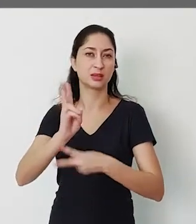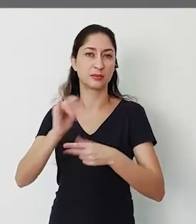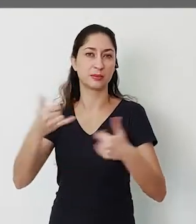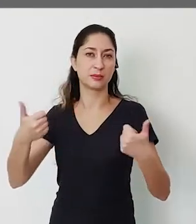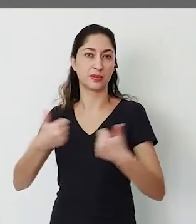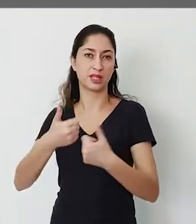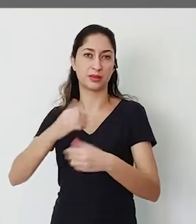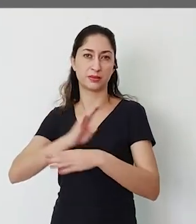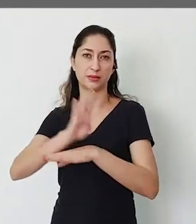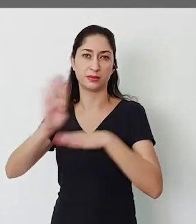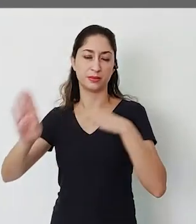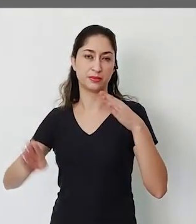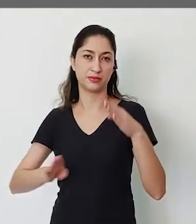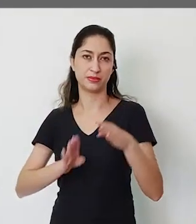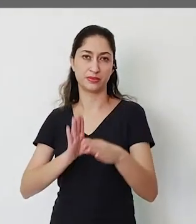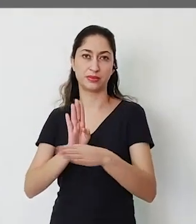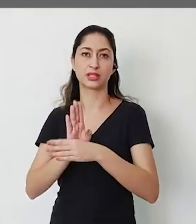Sim, sim.